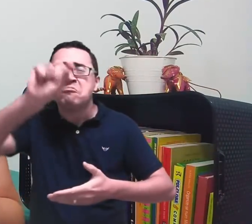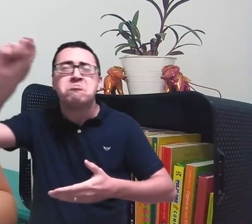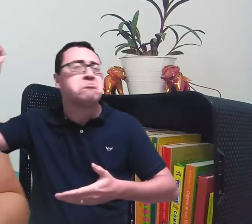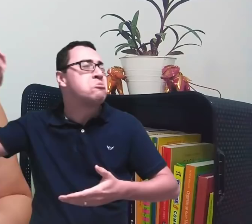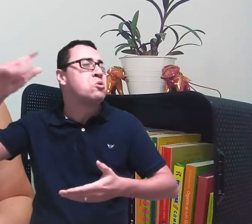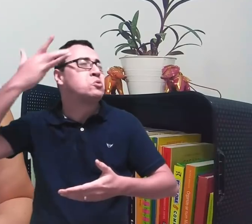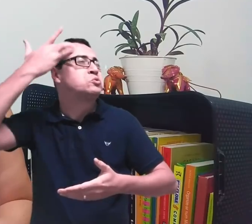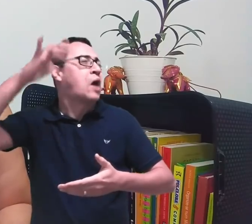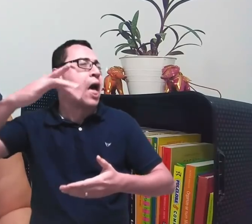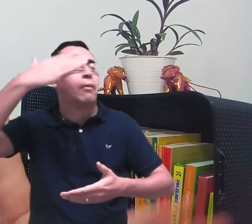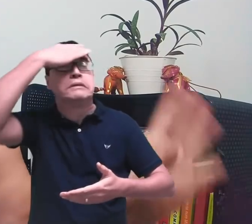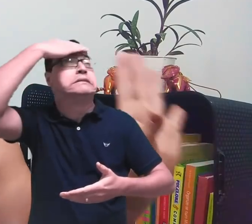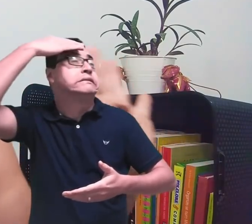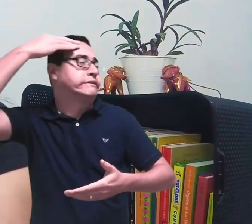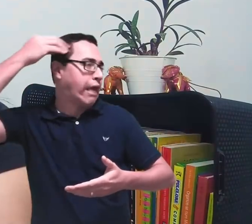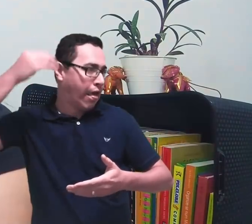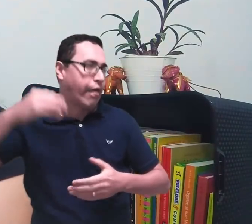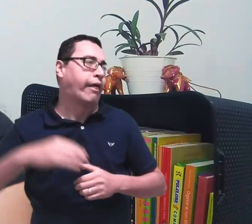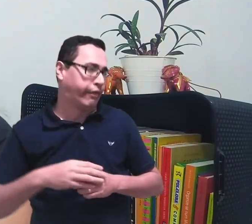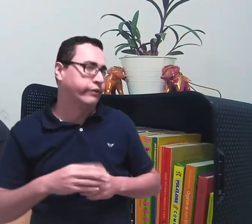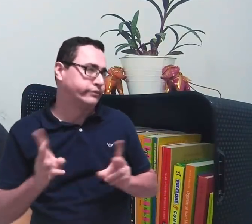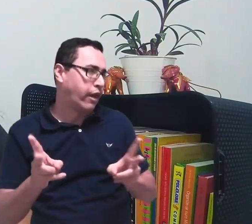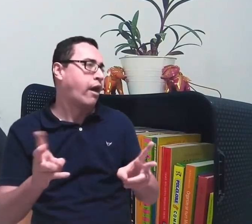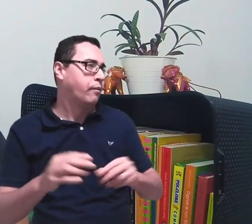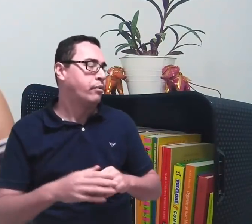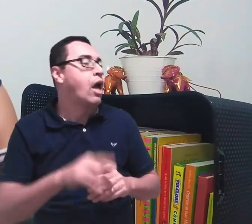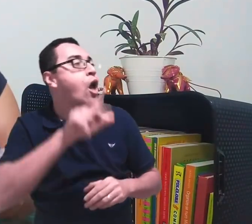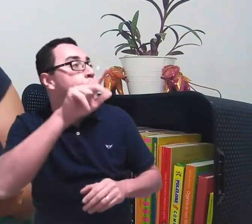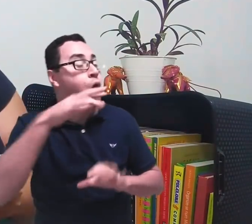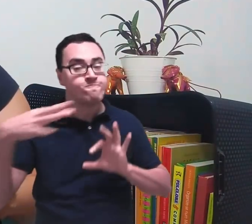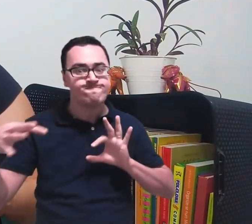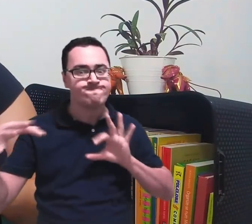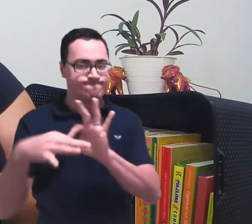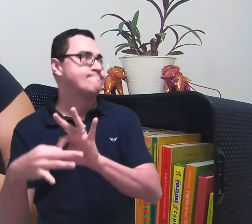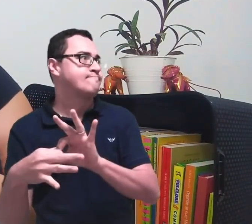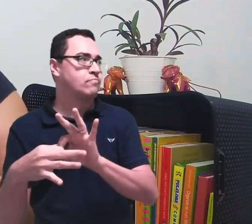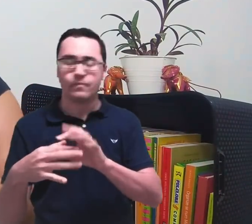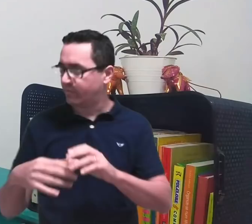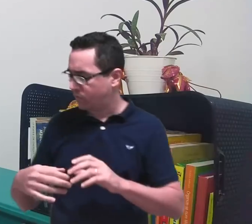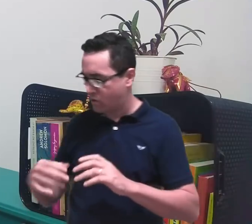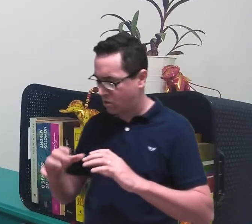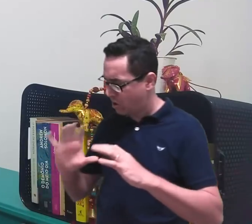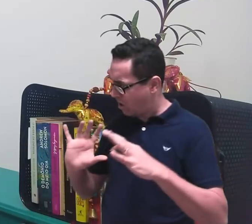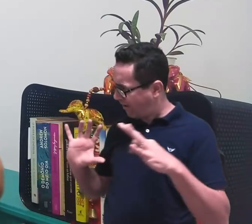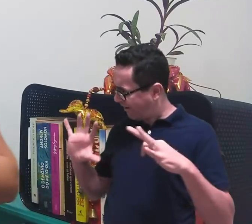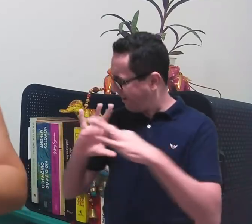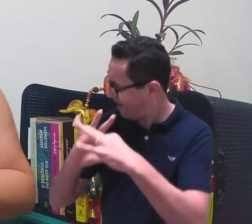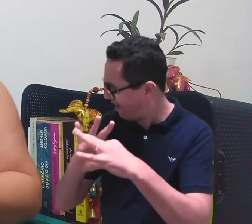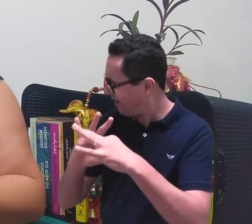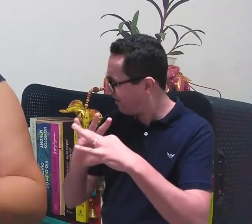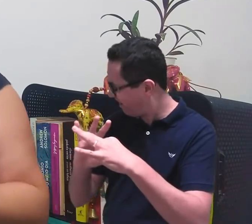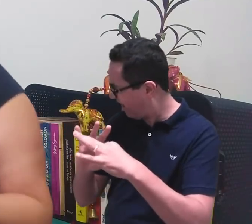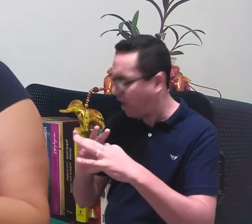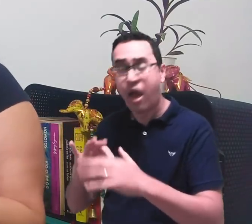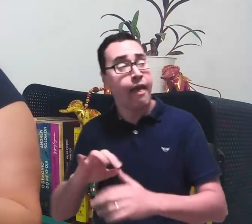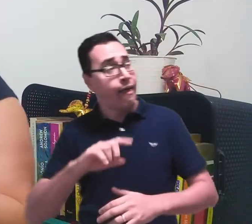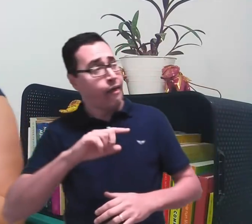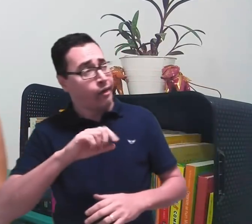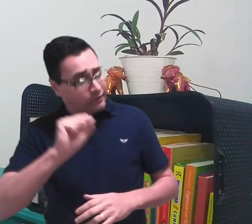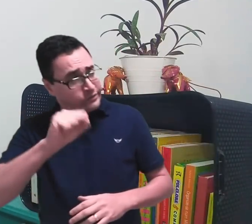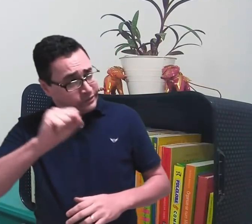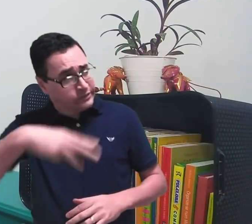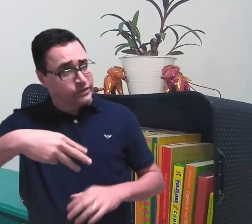raposa. Significa criar laços. Criar laços? Exatamente,